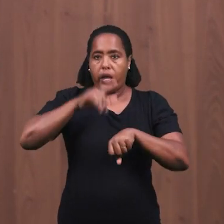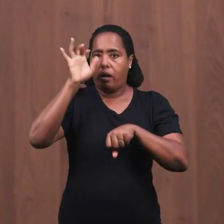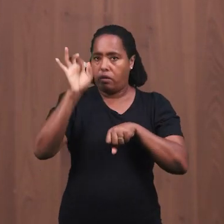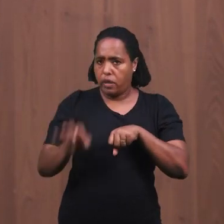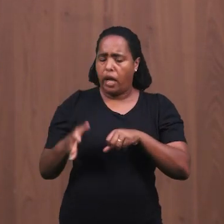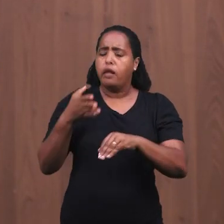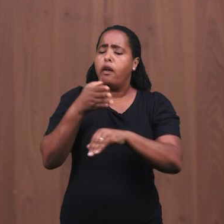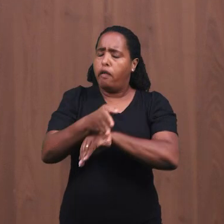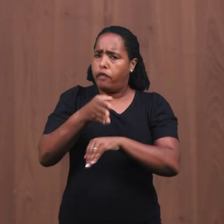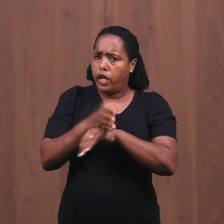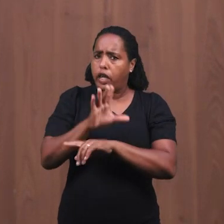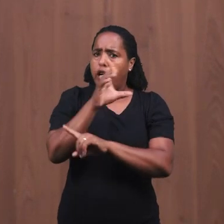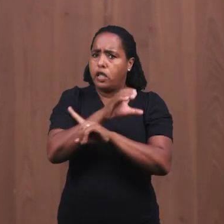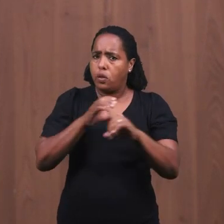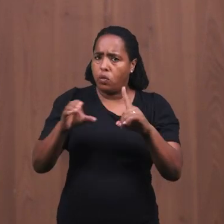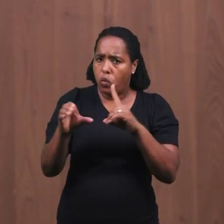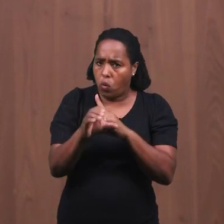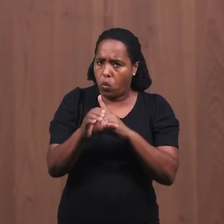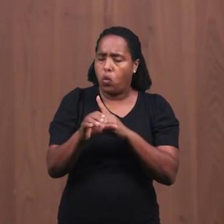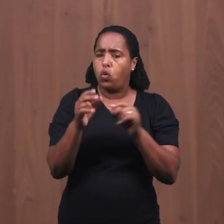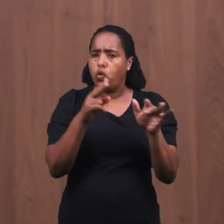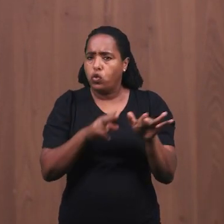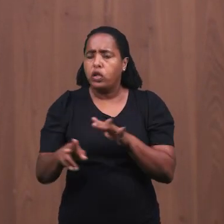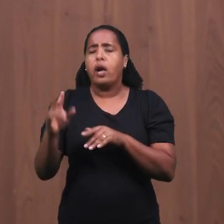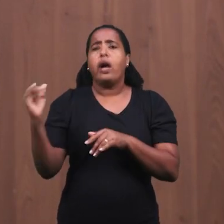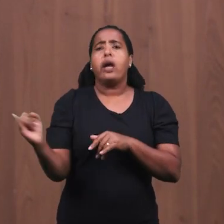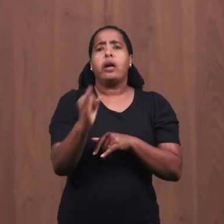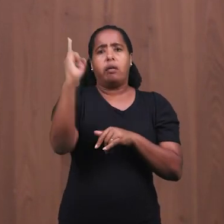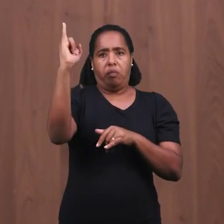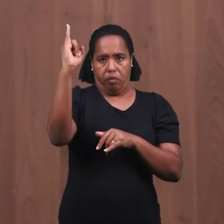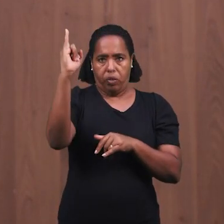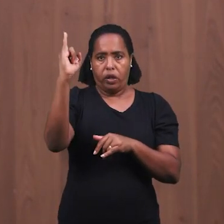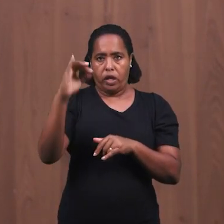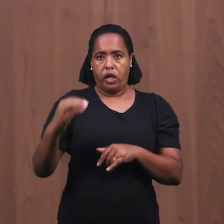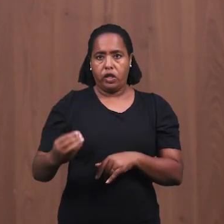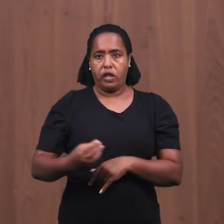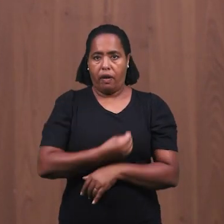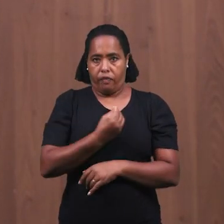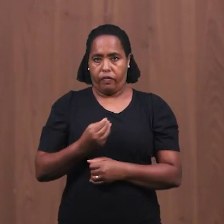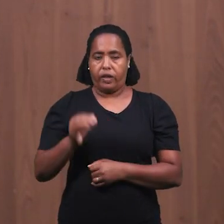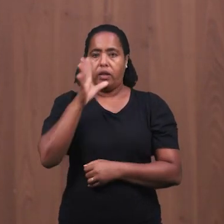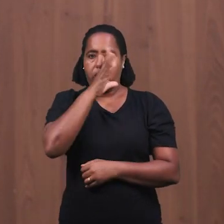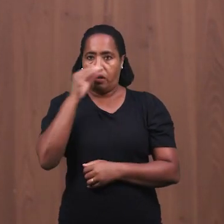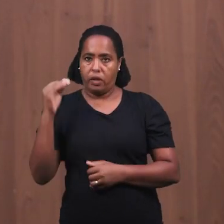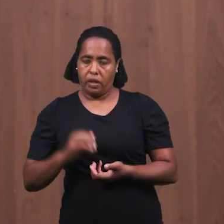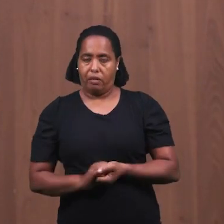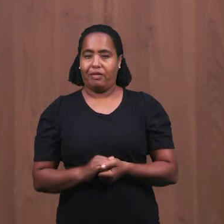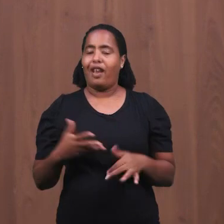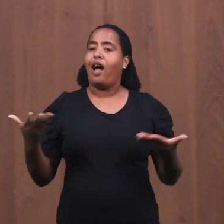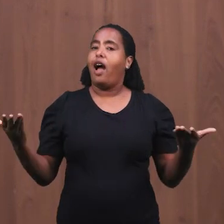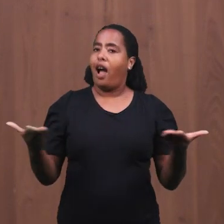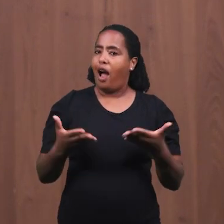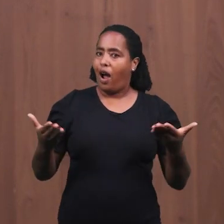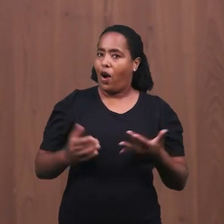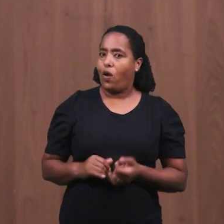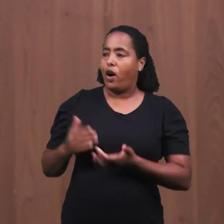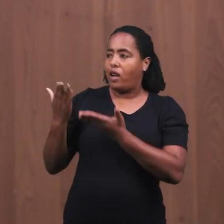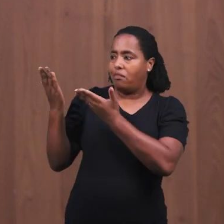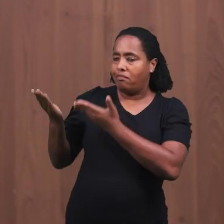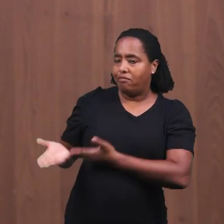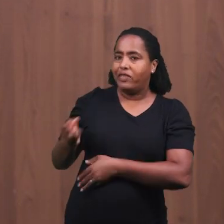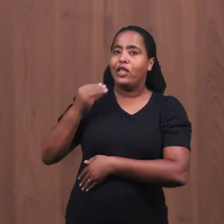frequência nos cultos diários também é fundamental para a vida dos nossos adolescentes. Agora, nós vamos ouvir